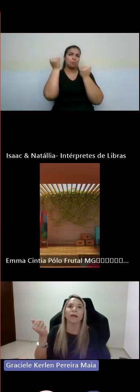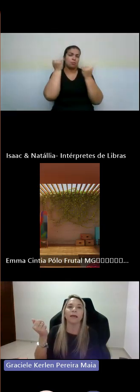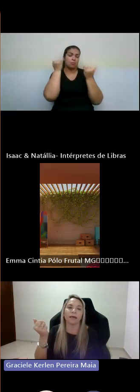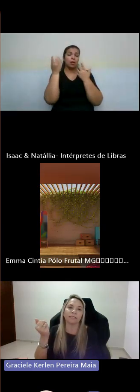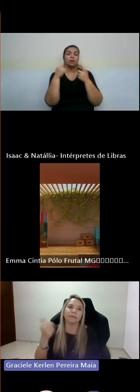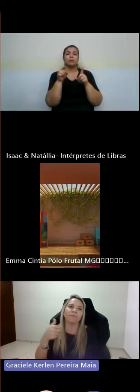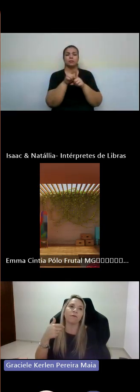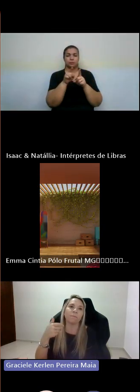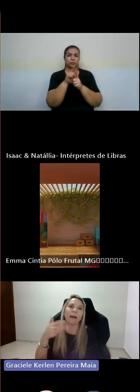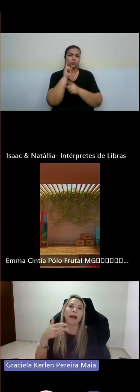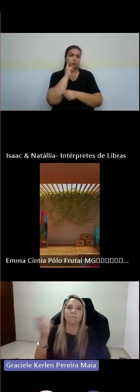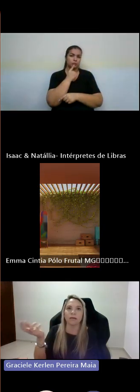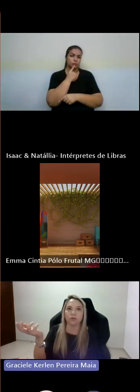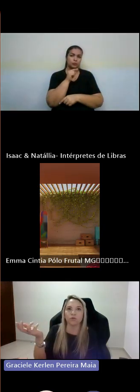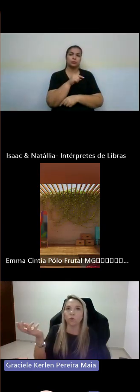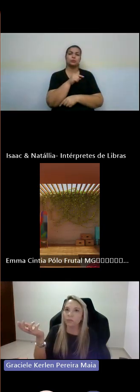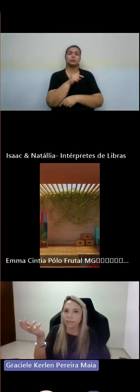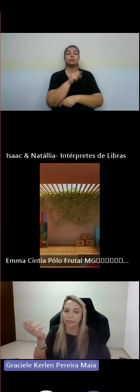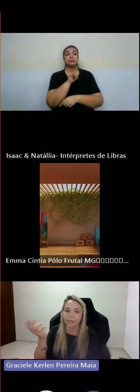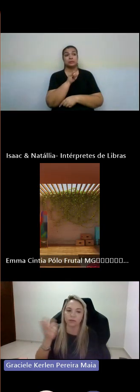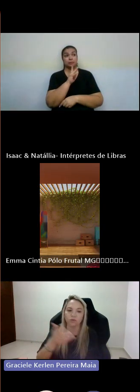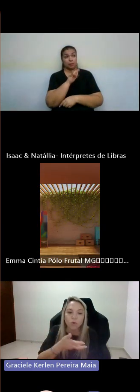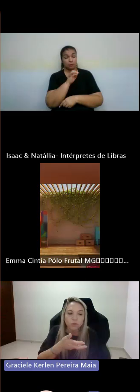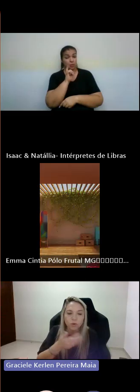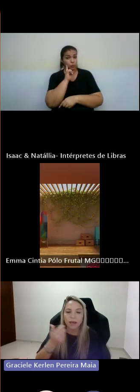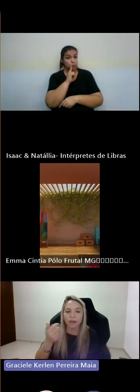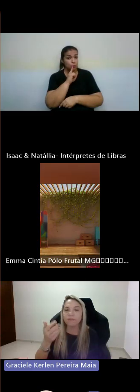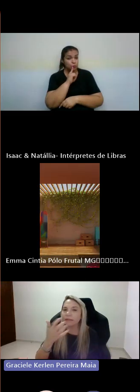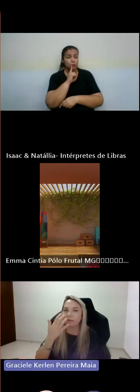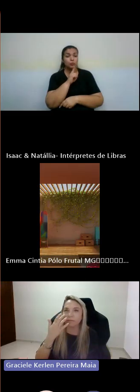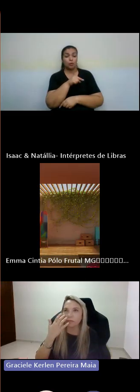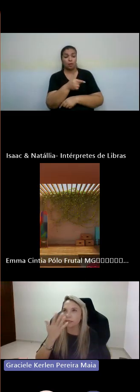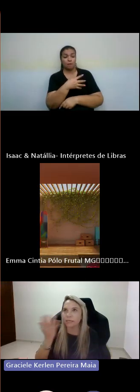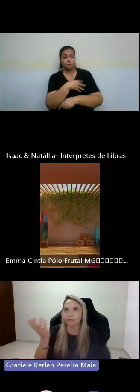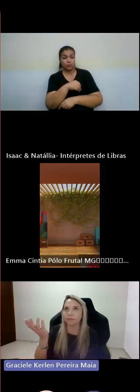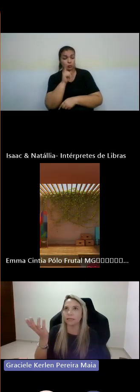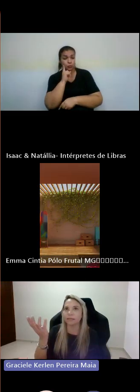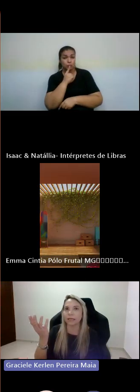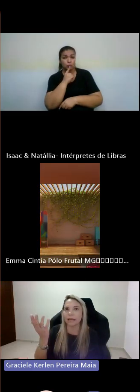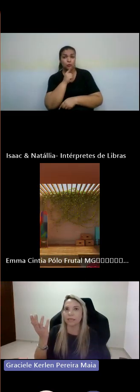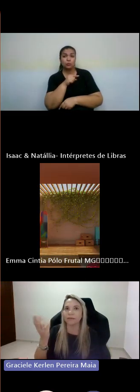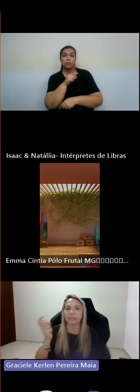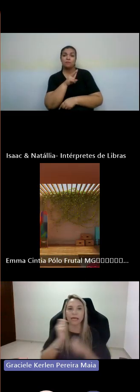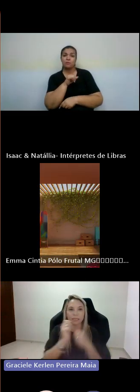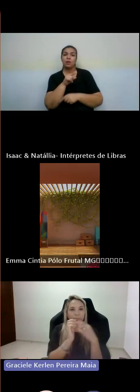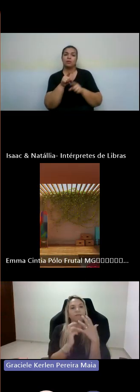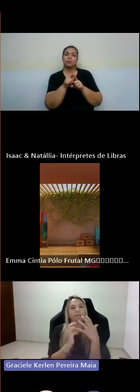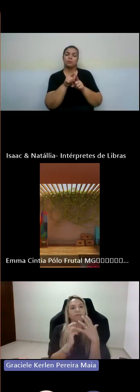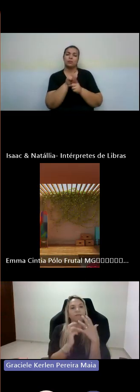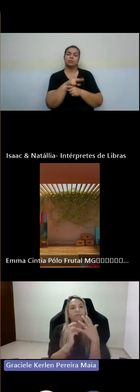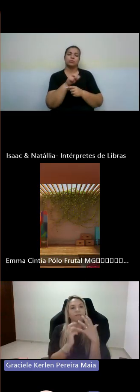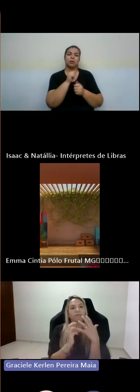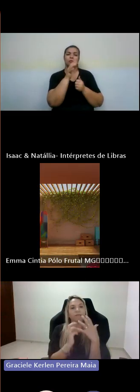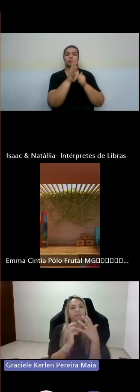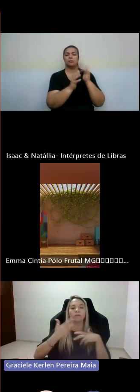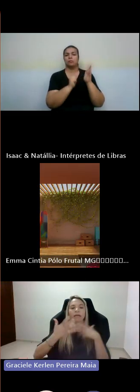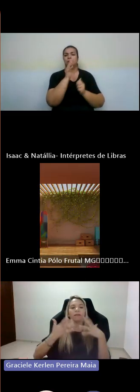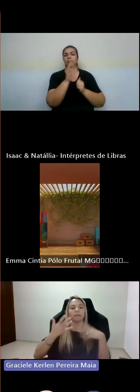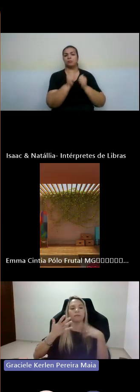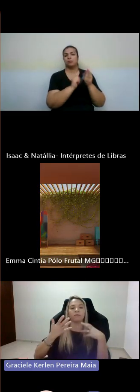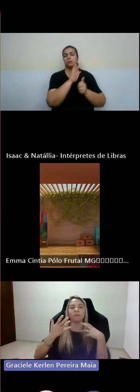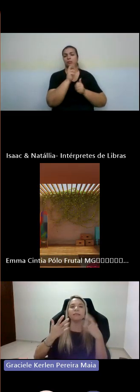ali, se for pai e mãe surda e ele surdo, ele vai estar utilizando da língua de sinais e provavelmente a